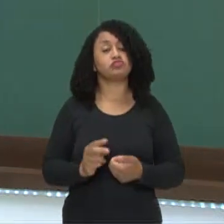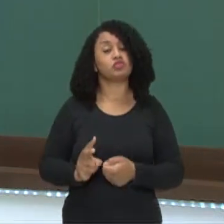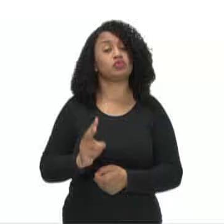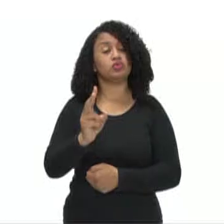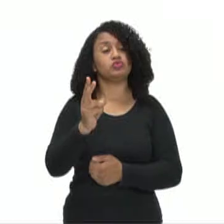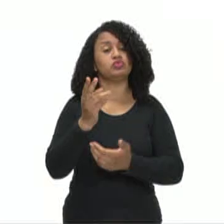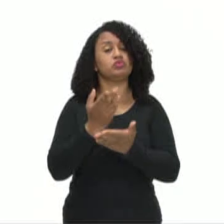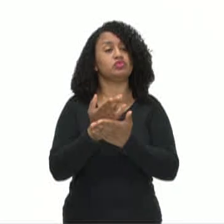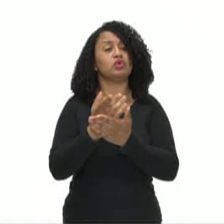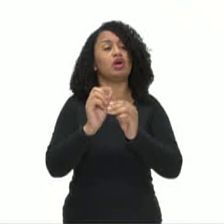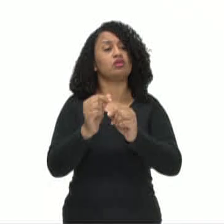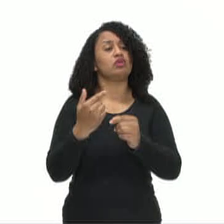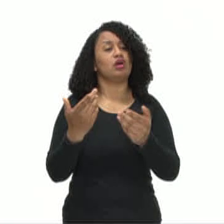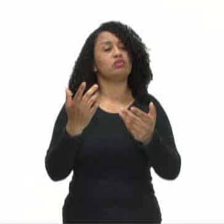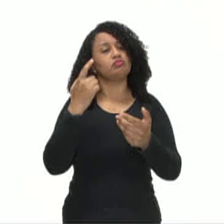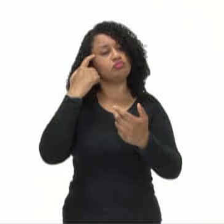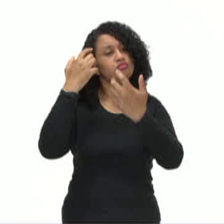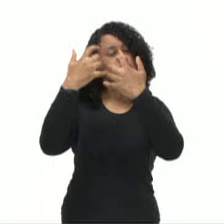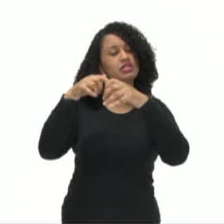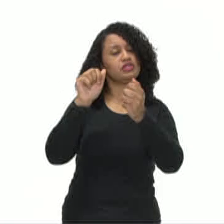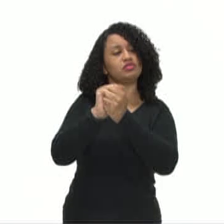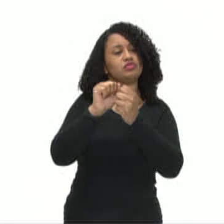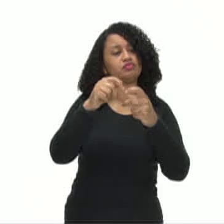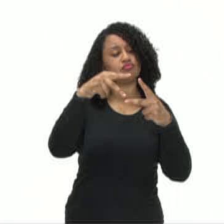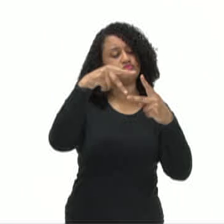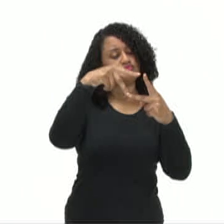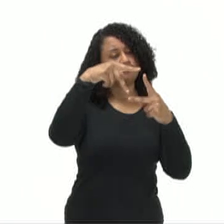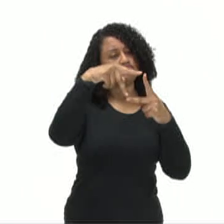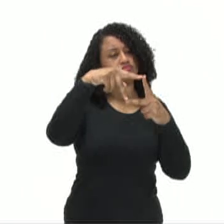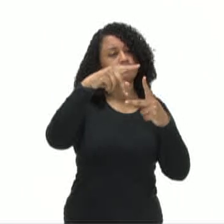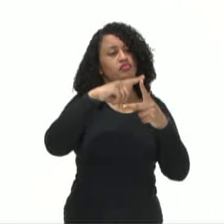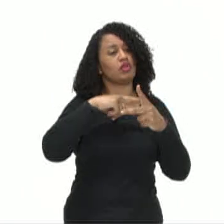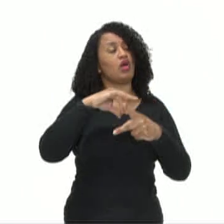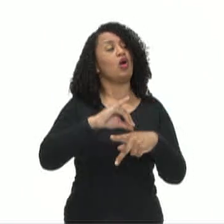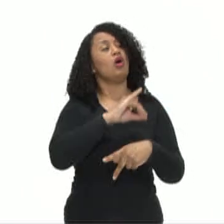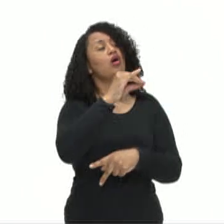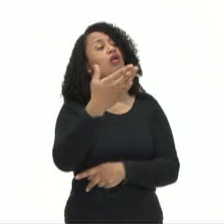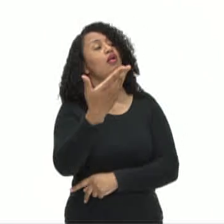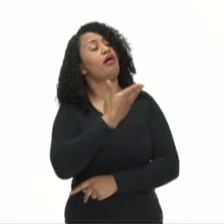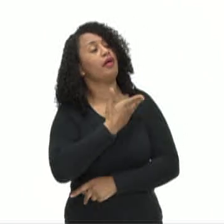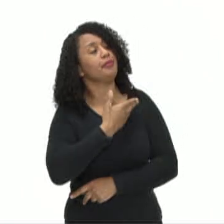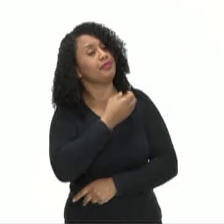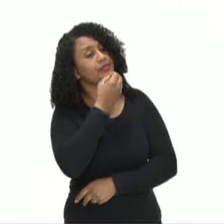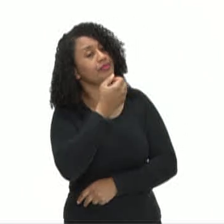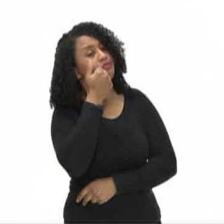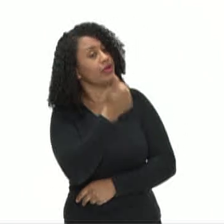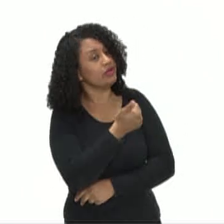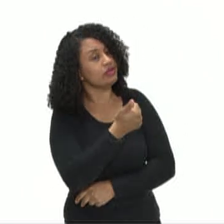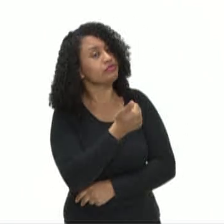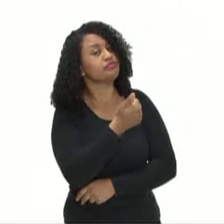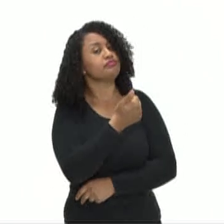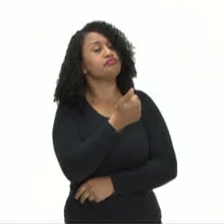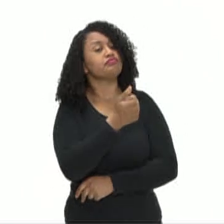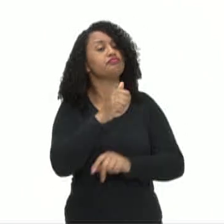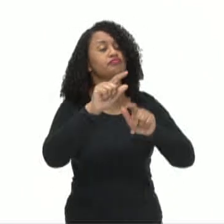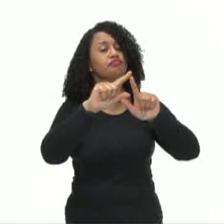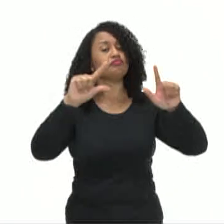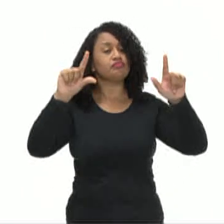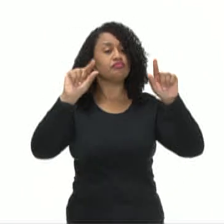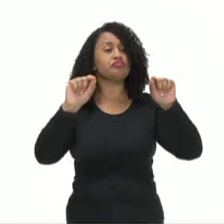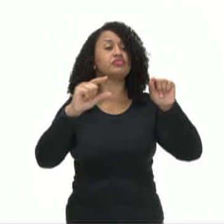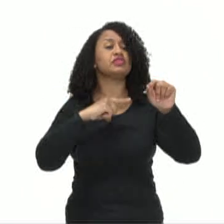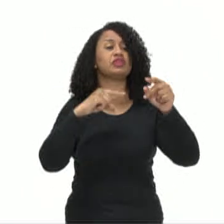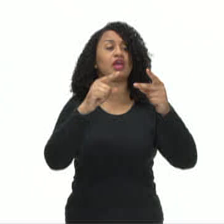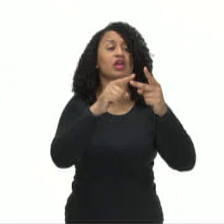Seguindo, vamos pensar juntos sobre essa frase do quadrinho. Olá, amigão, tudo bem? Esse trecho é constituído